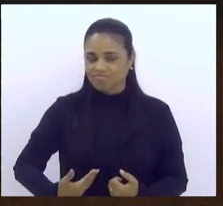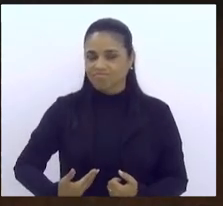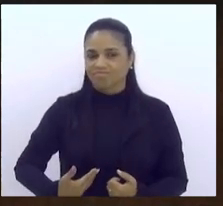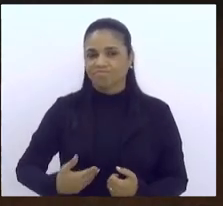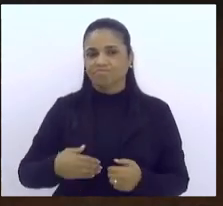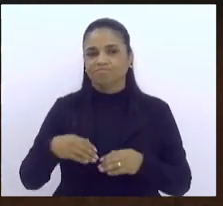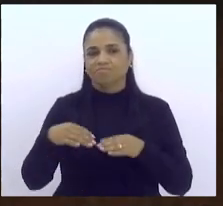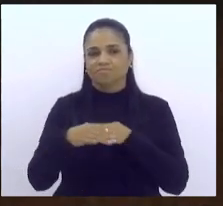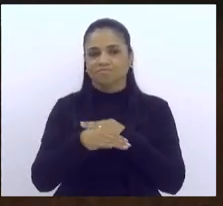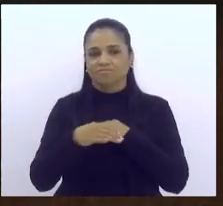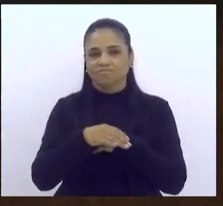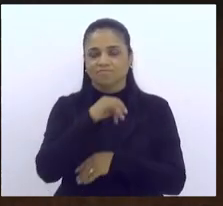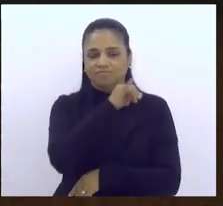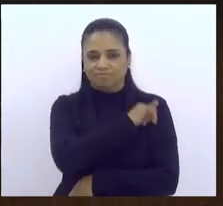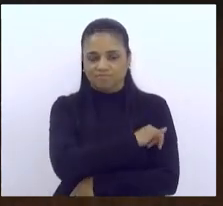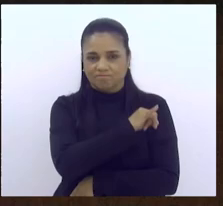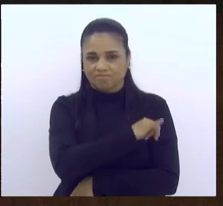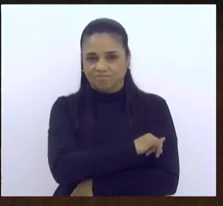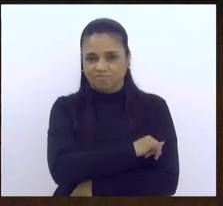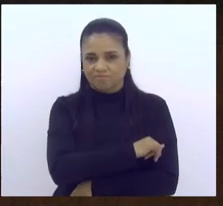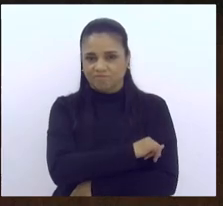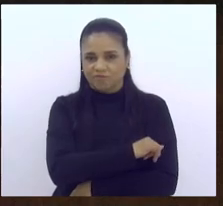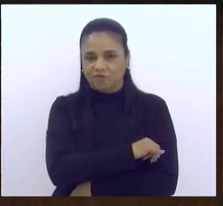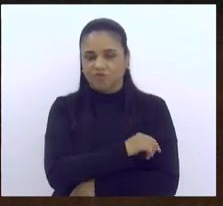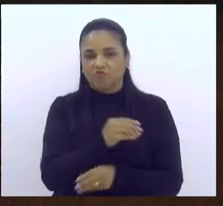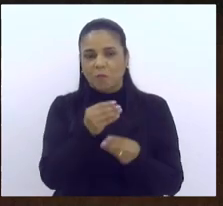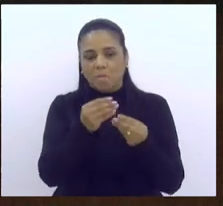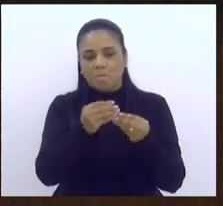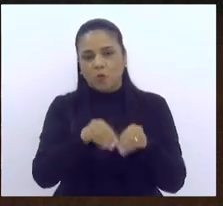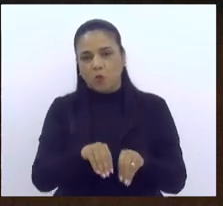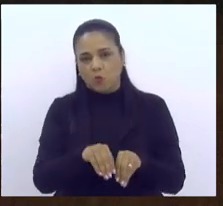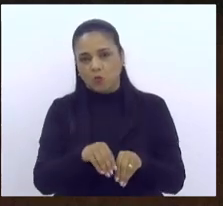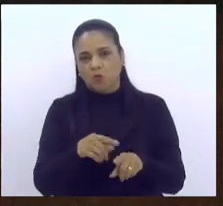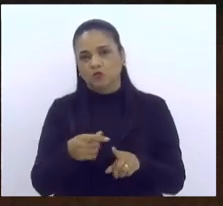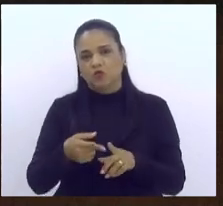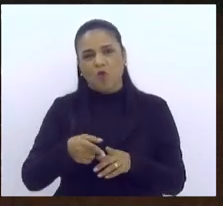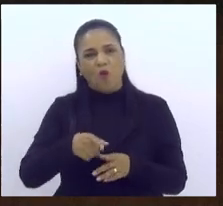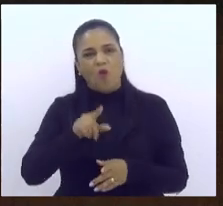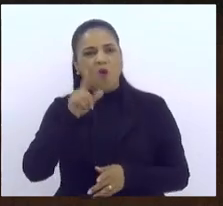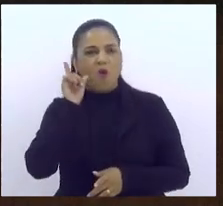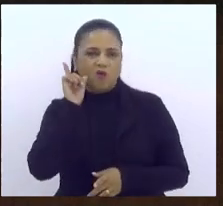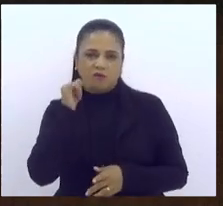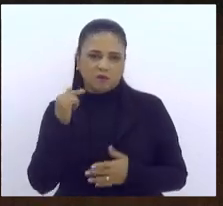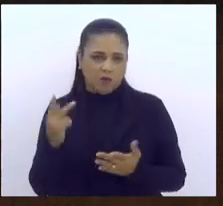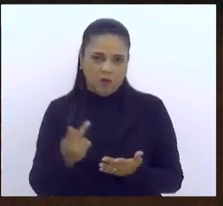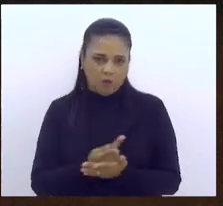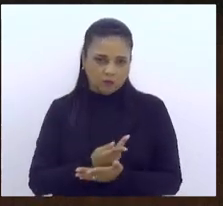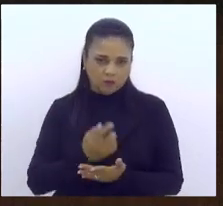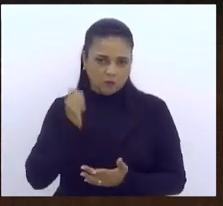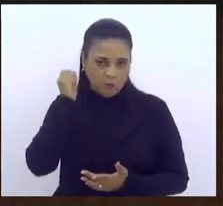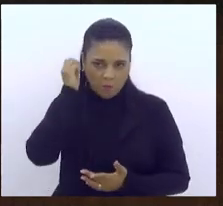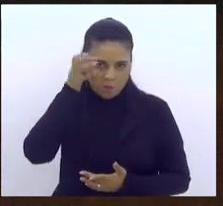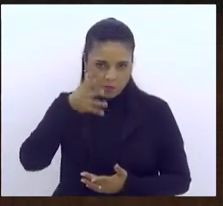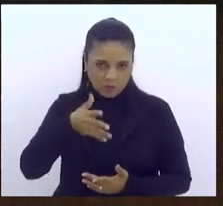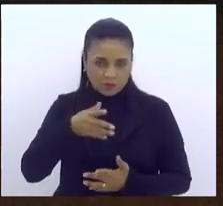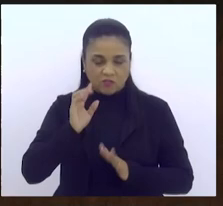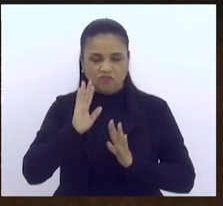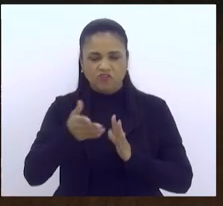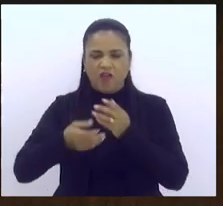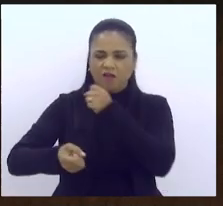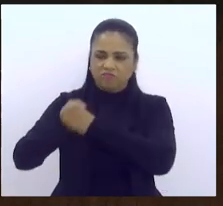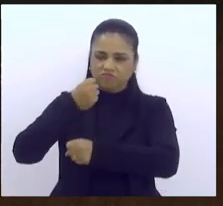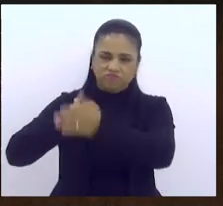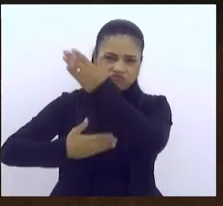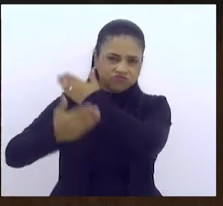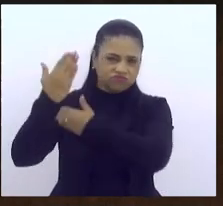faliu, e não faliu por conta de ontem, já vinha mostrando claramente